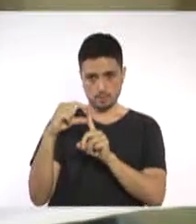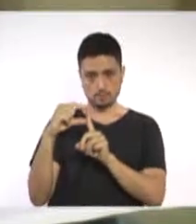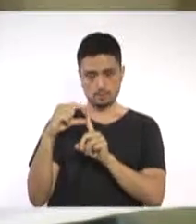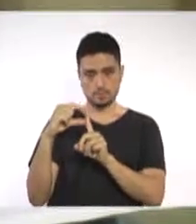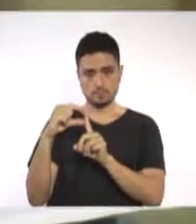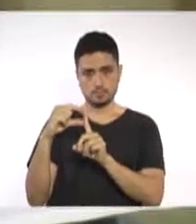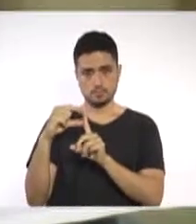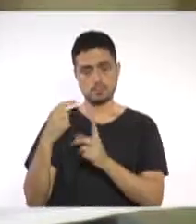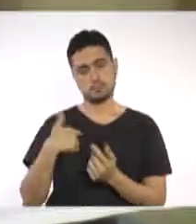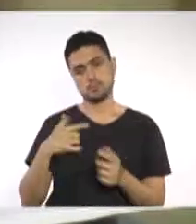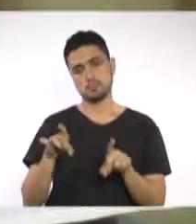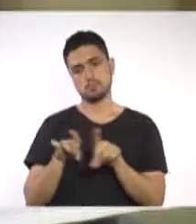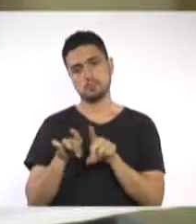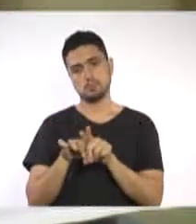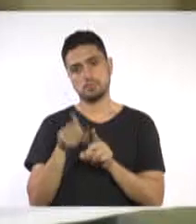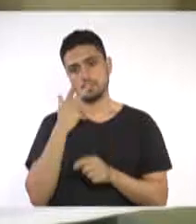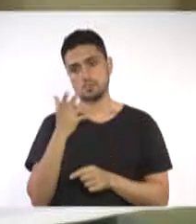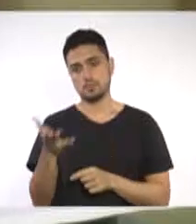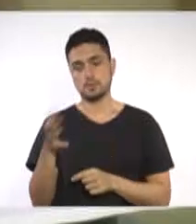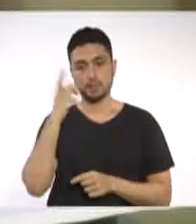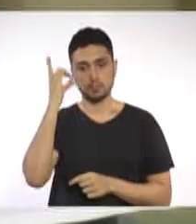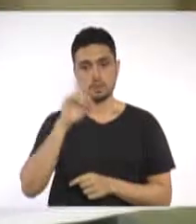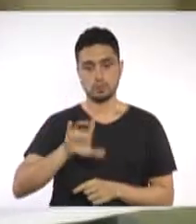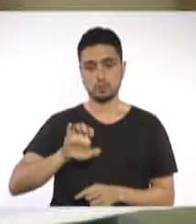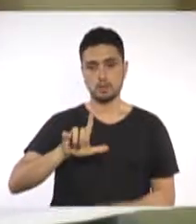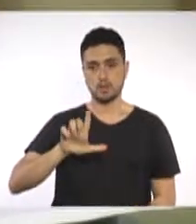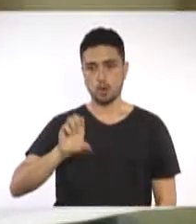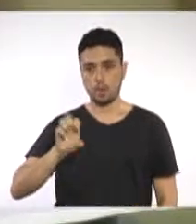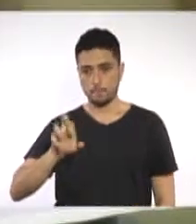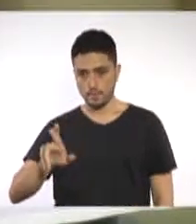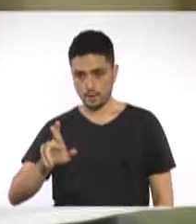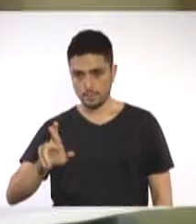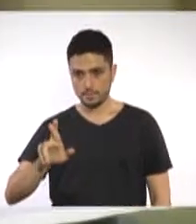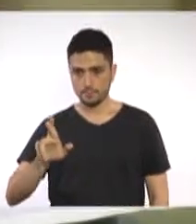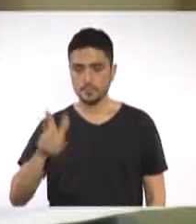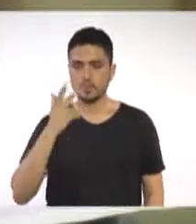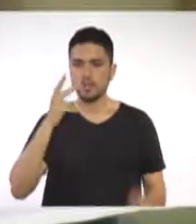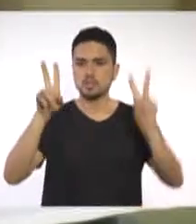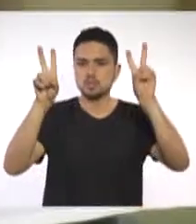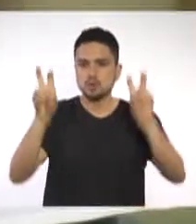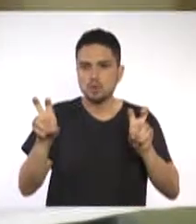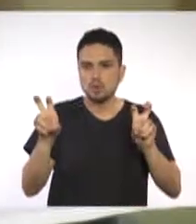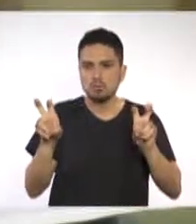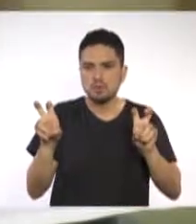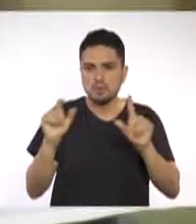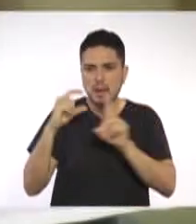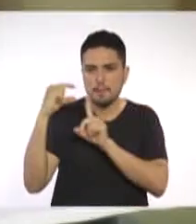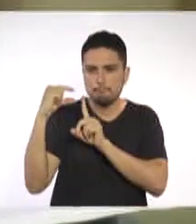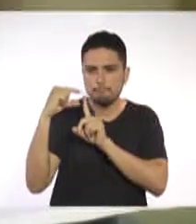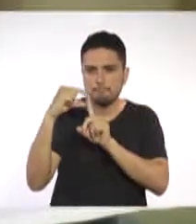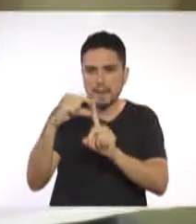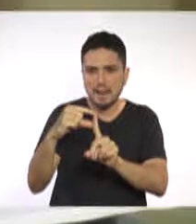também me reportando ao deputado Eliomar, tratando-se de arapongagem,